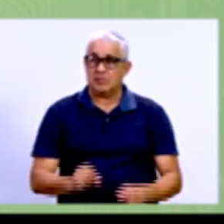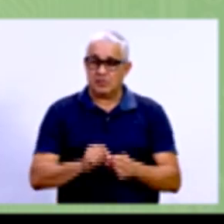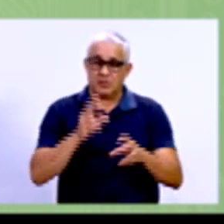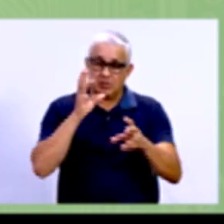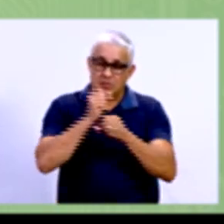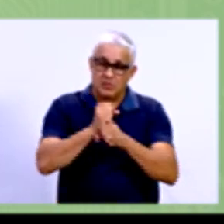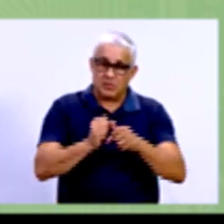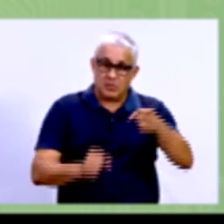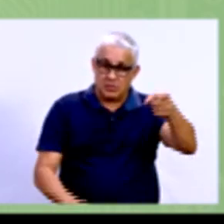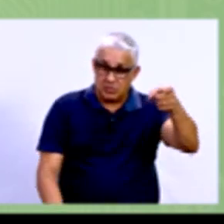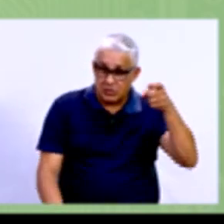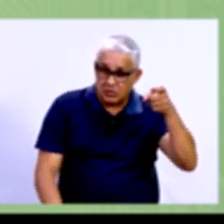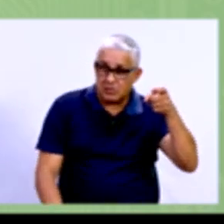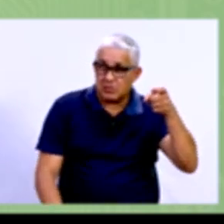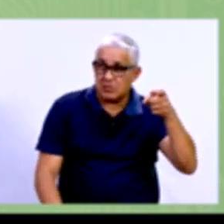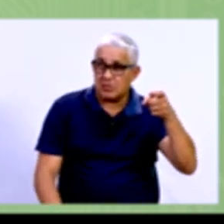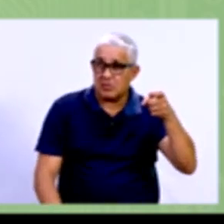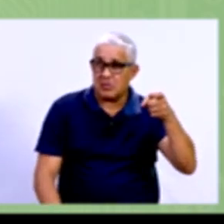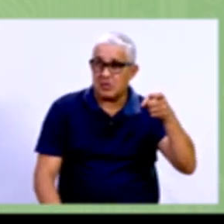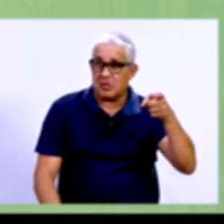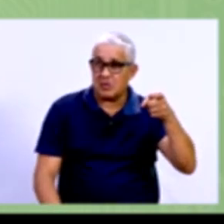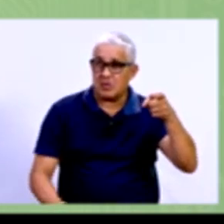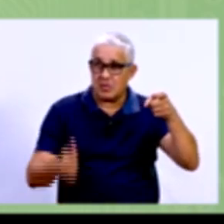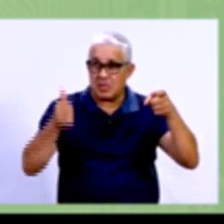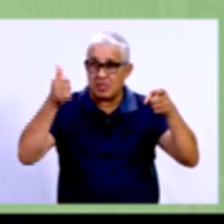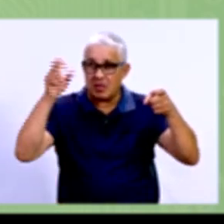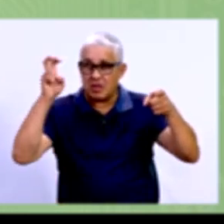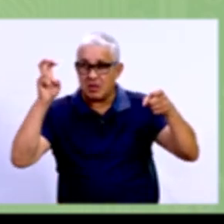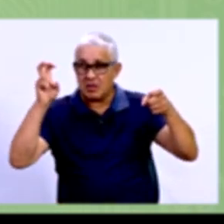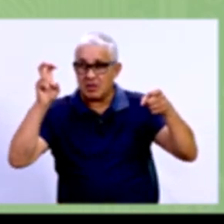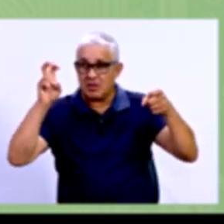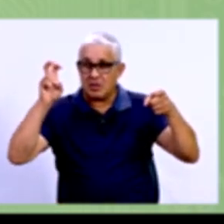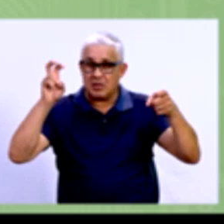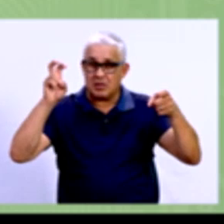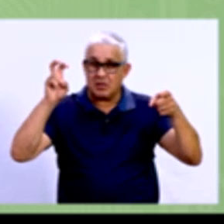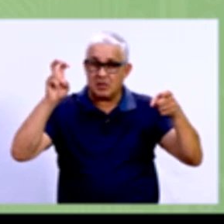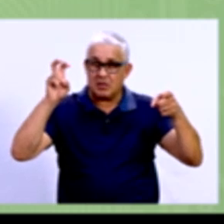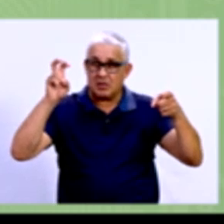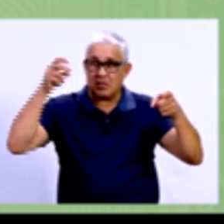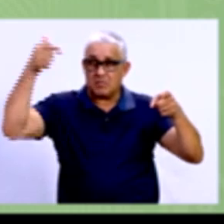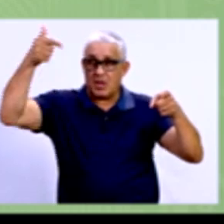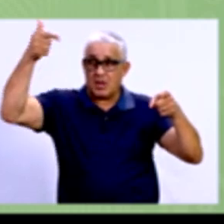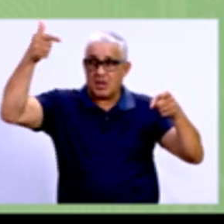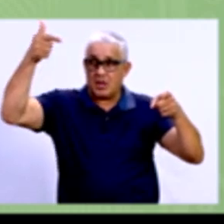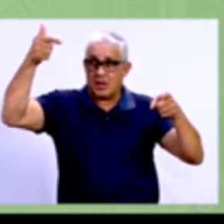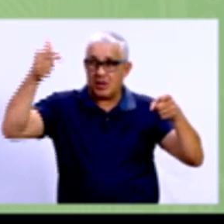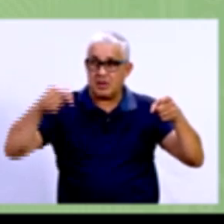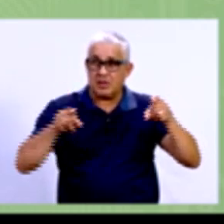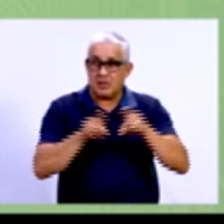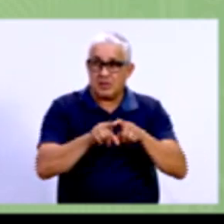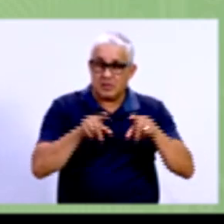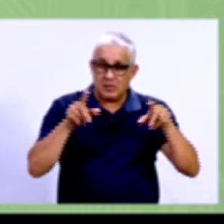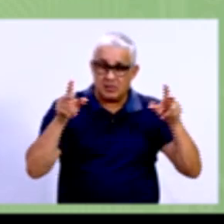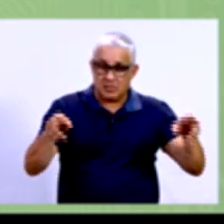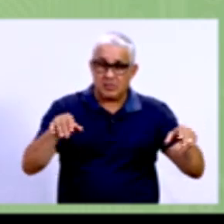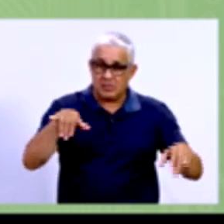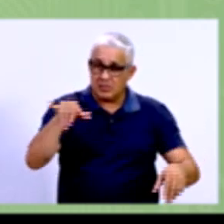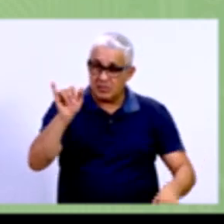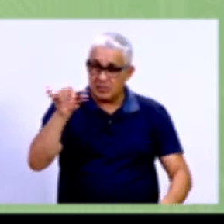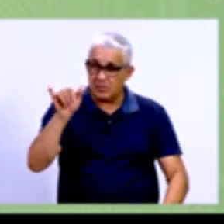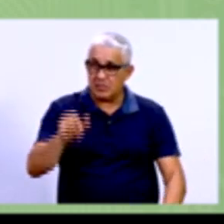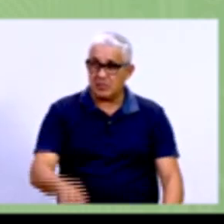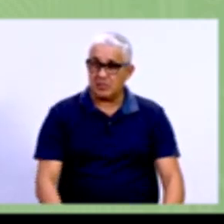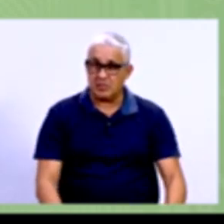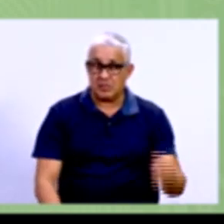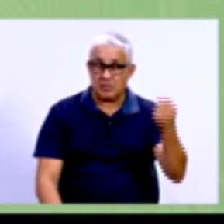de x, né, que vai dar 15, vai elevar 15 ao quadrado. Mesma coisa a gente vai fazer com y, e daí vamos fazer um